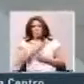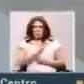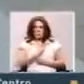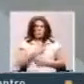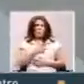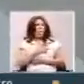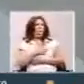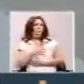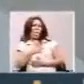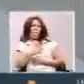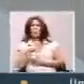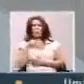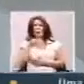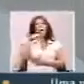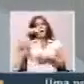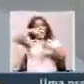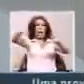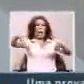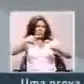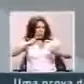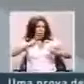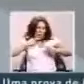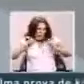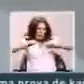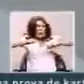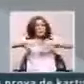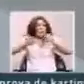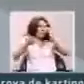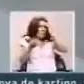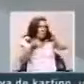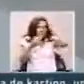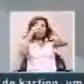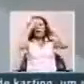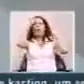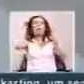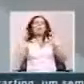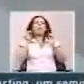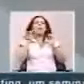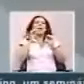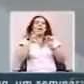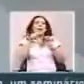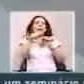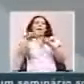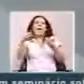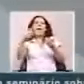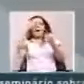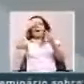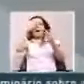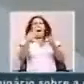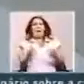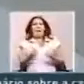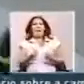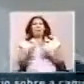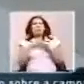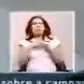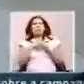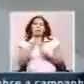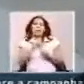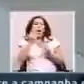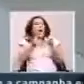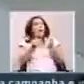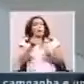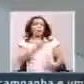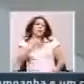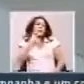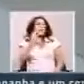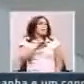quem realmente estes rituais não tiver ou em quem estes rituais não tiveram um efeito muito positivo. De uma forma muito